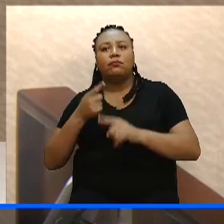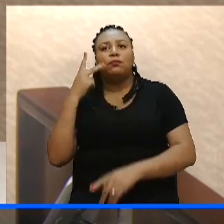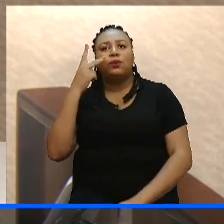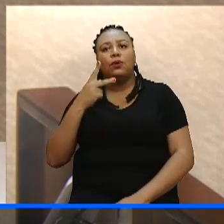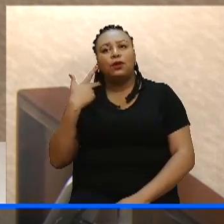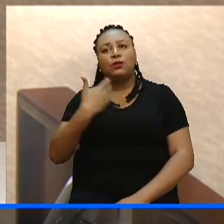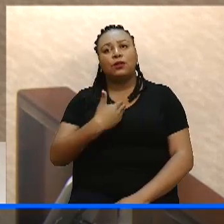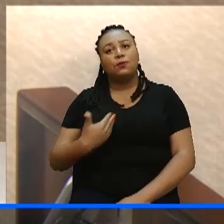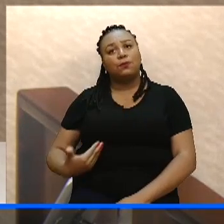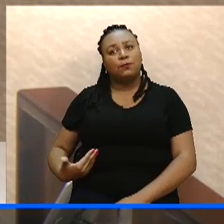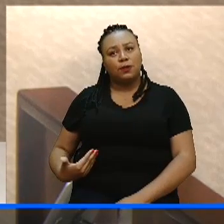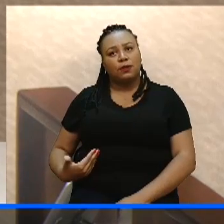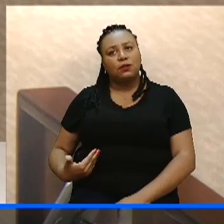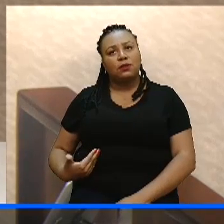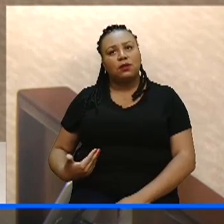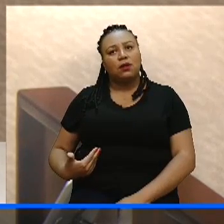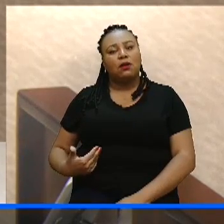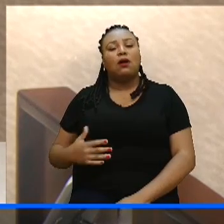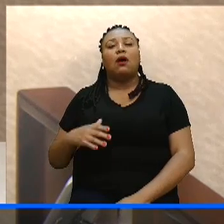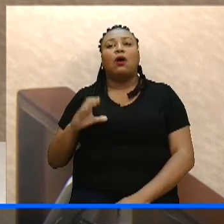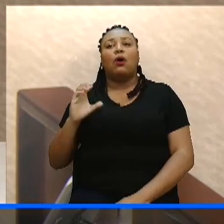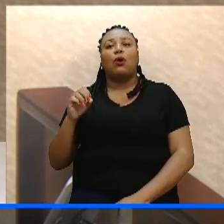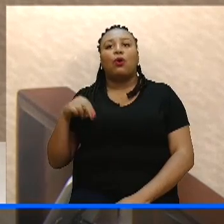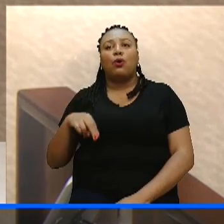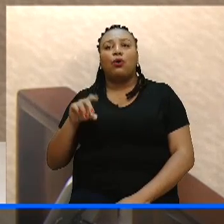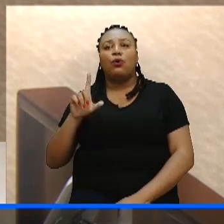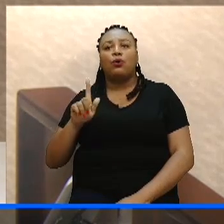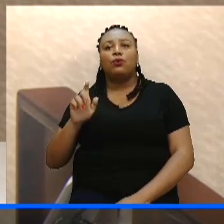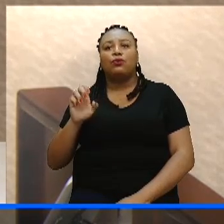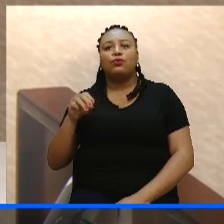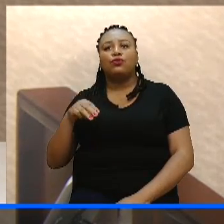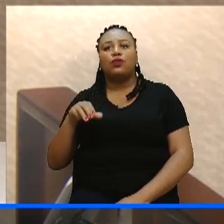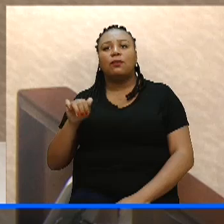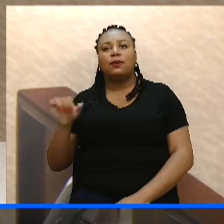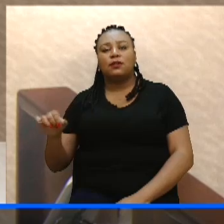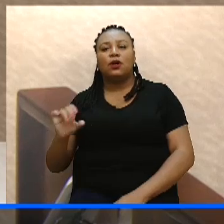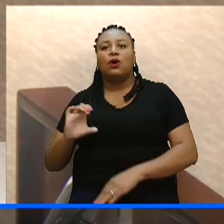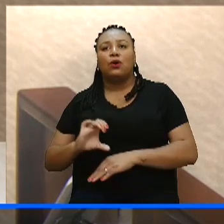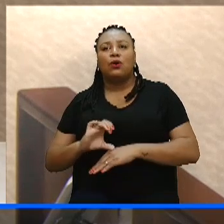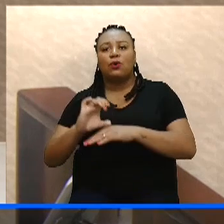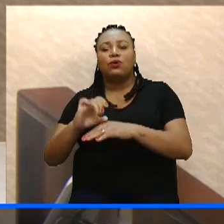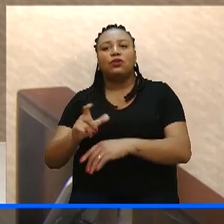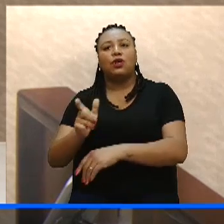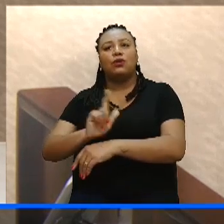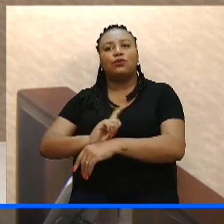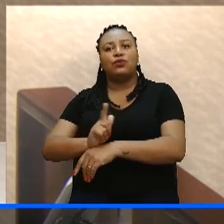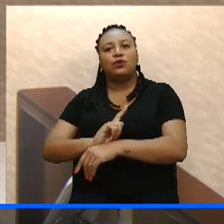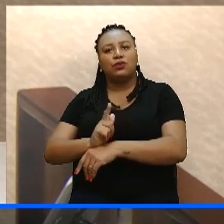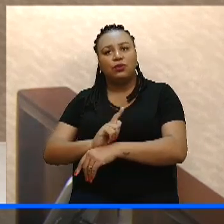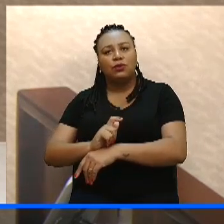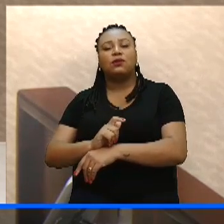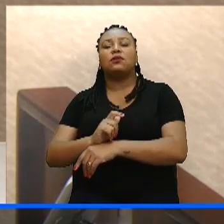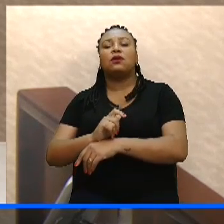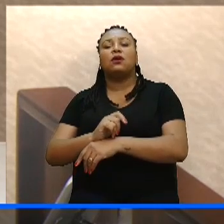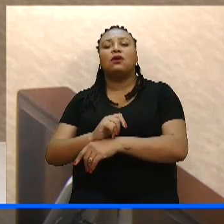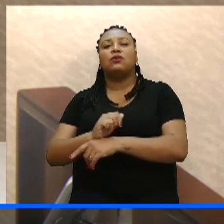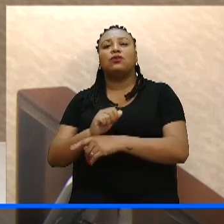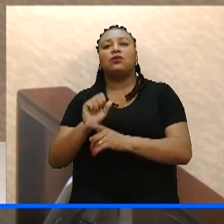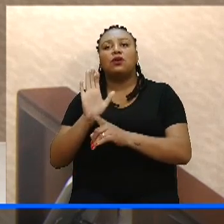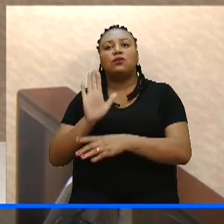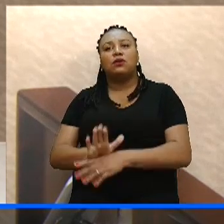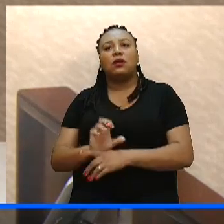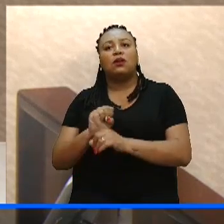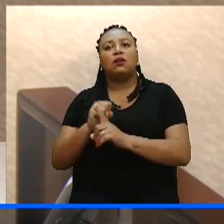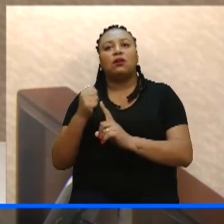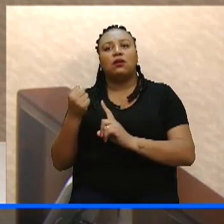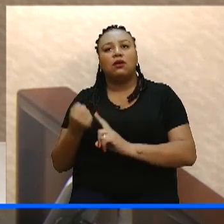públicas ao congemas conselho de gestores municipais de assistência social o consema conselho